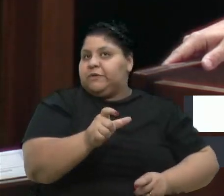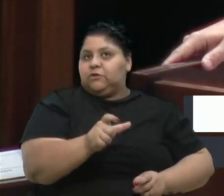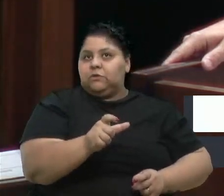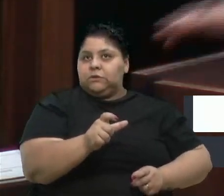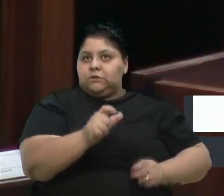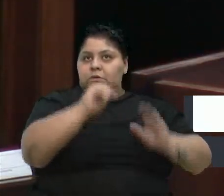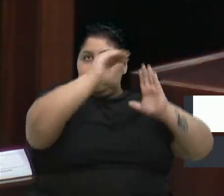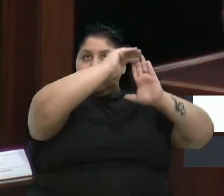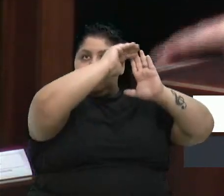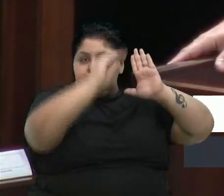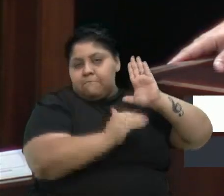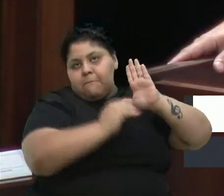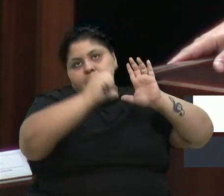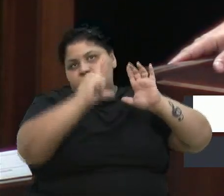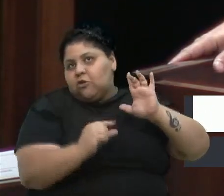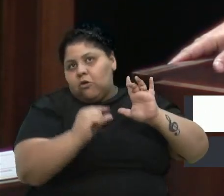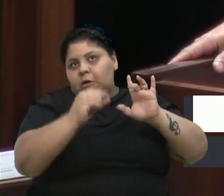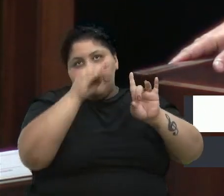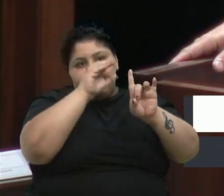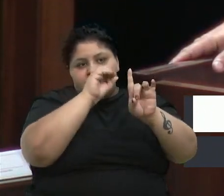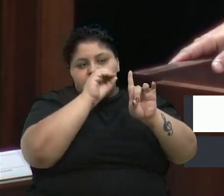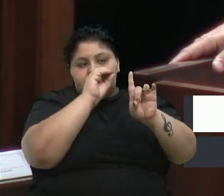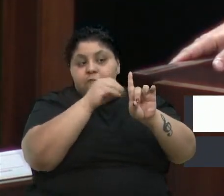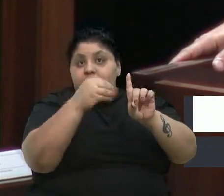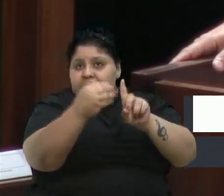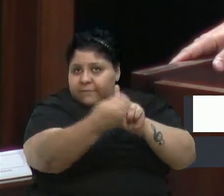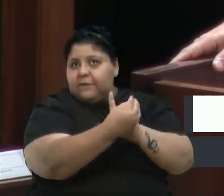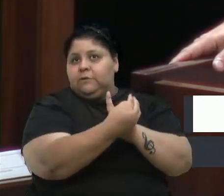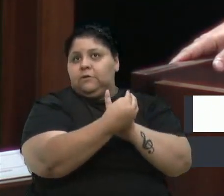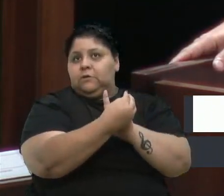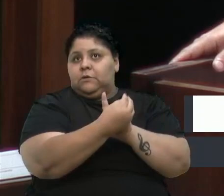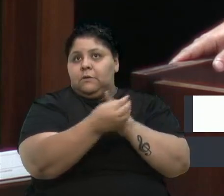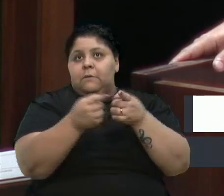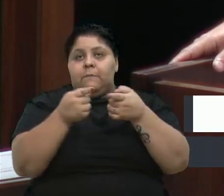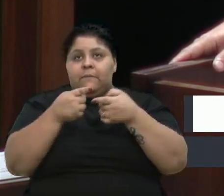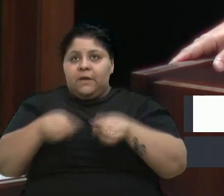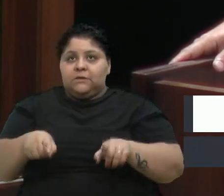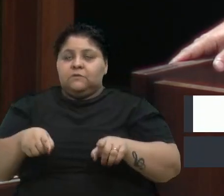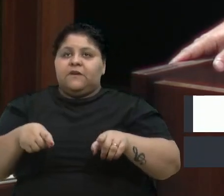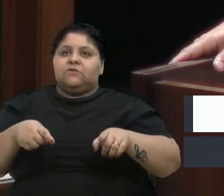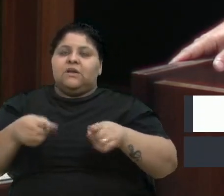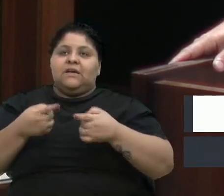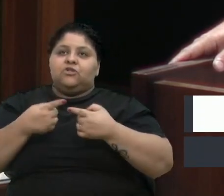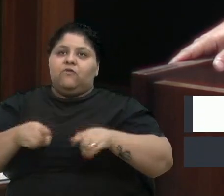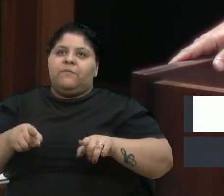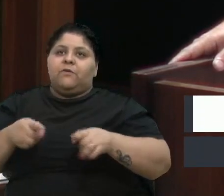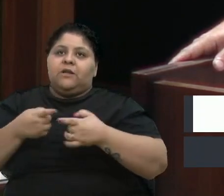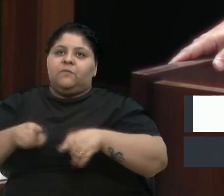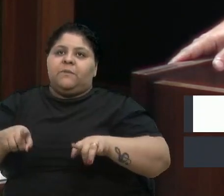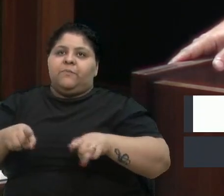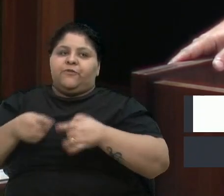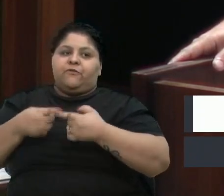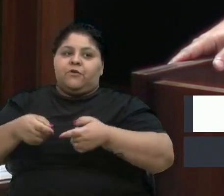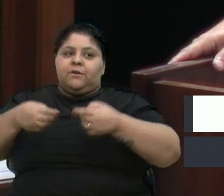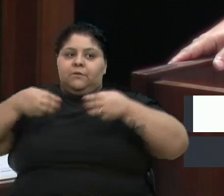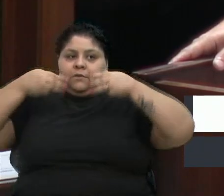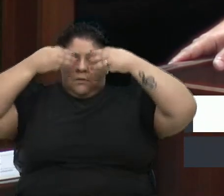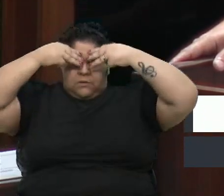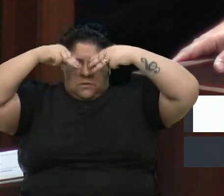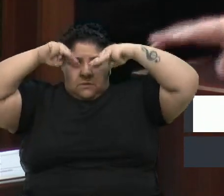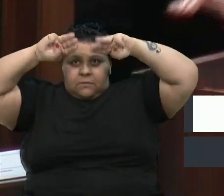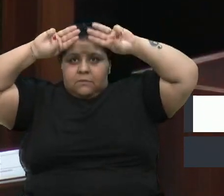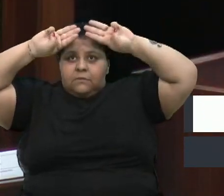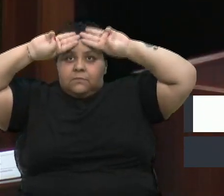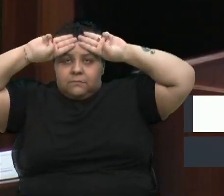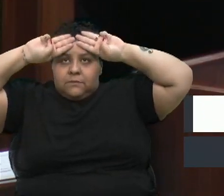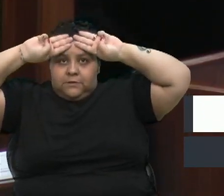social menos favorecida, mas oxalá no momento oportuno, uma declaração de líder da bancada